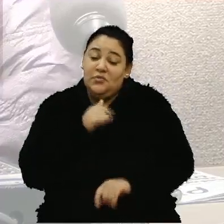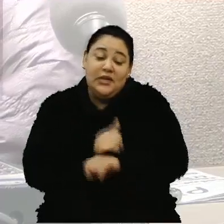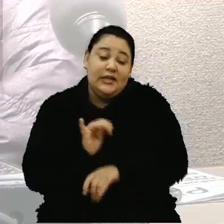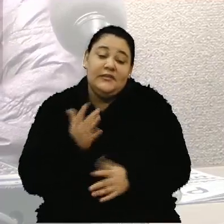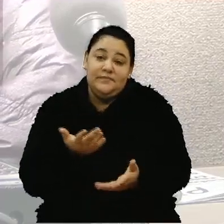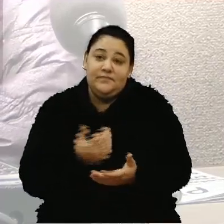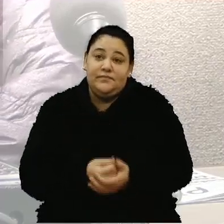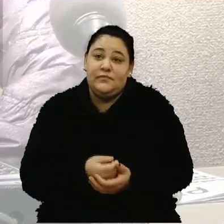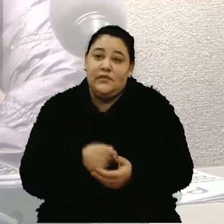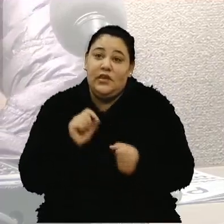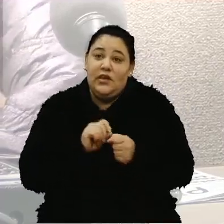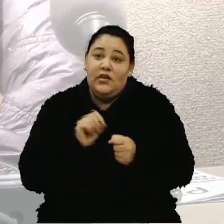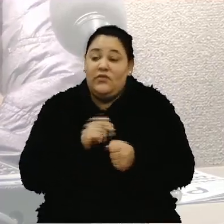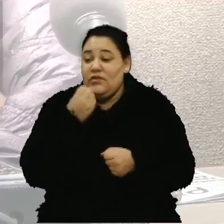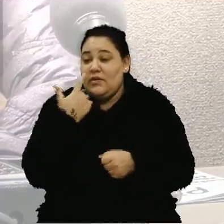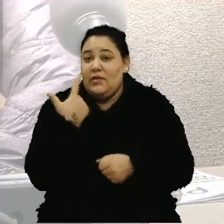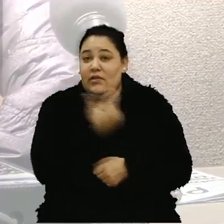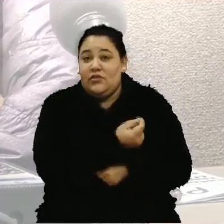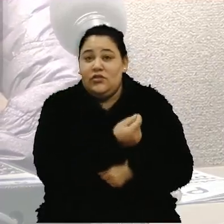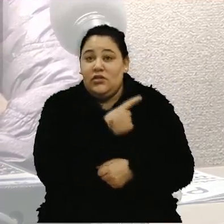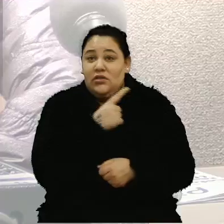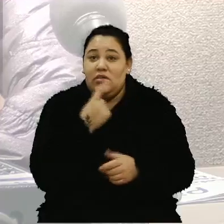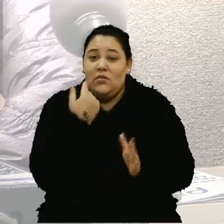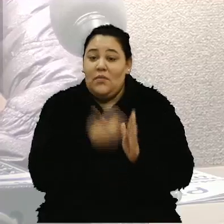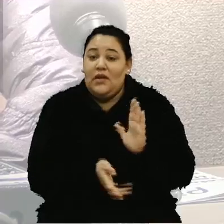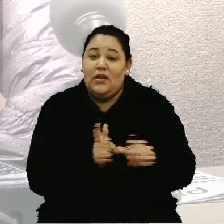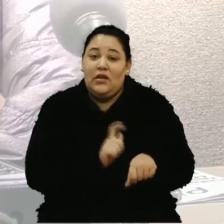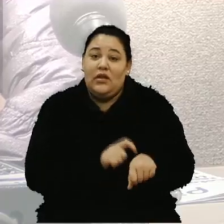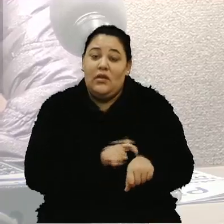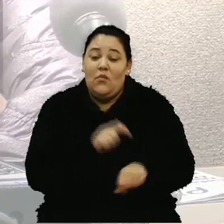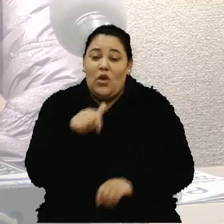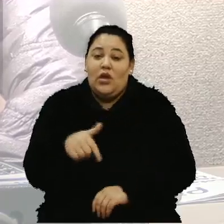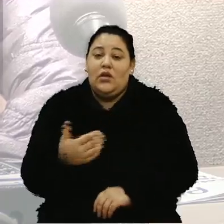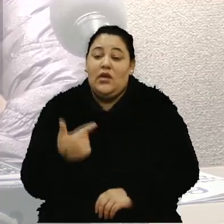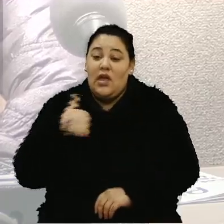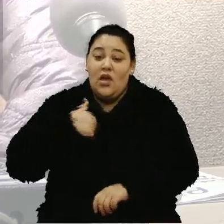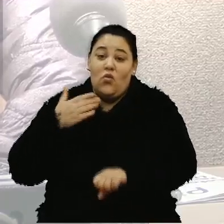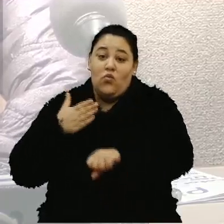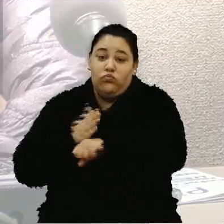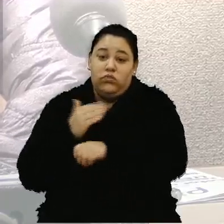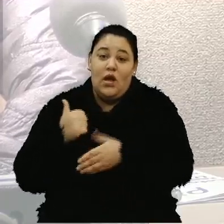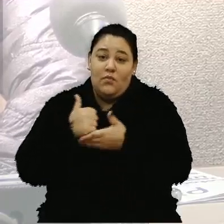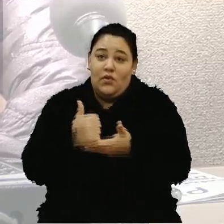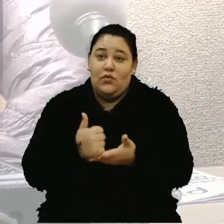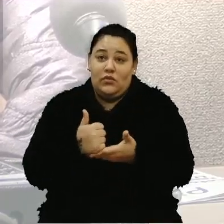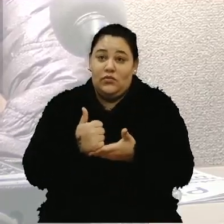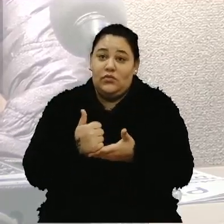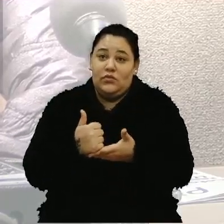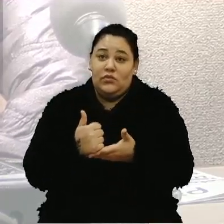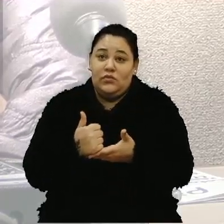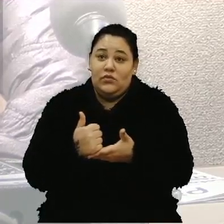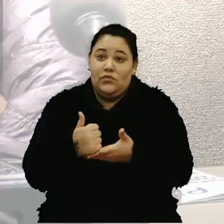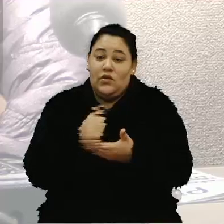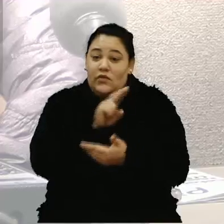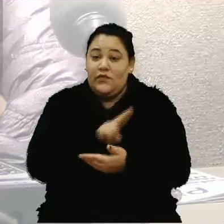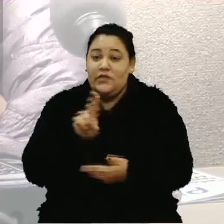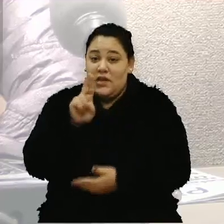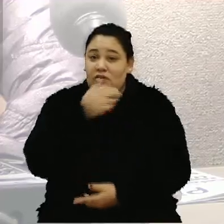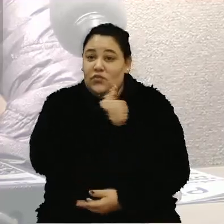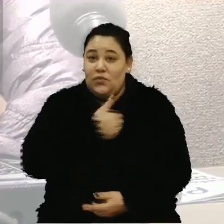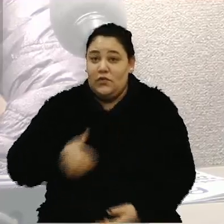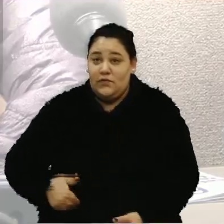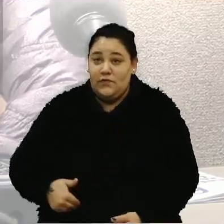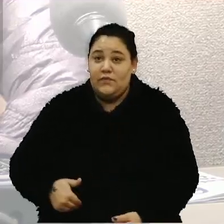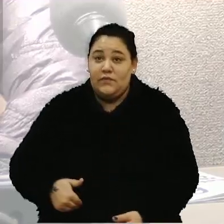Eu fiz muito bem de me retirar e não perder meu tempo aqui. Eu sou favorável à faculdade pública. Faz muitos anos,